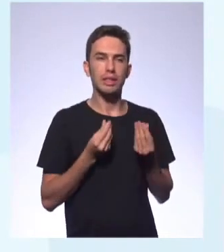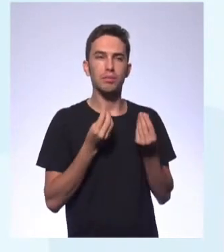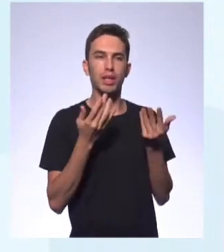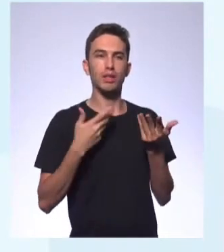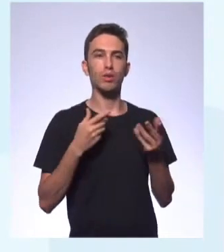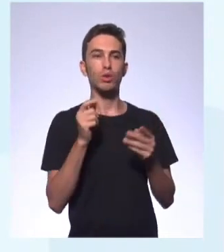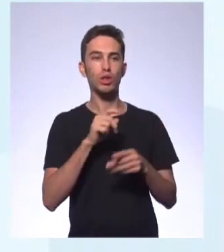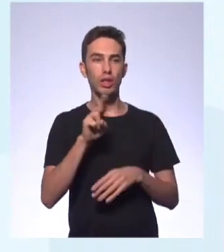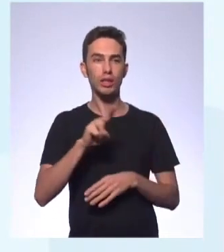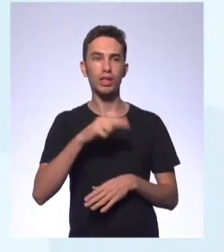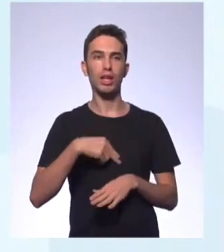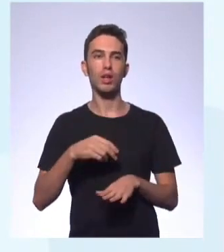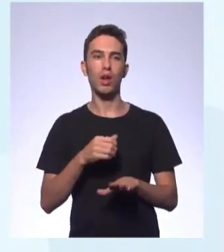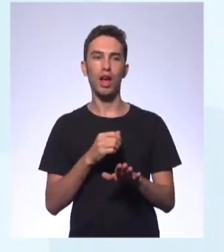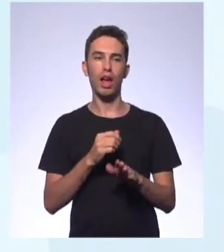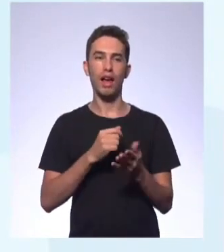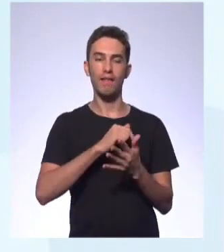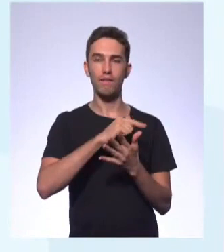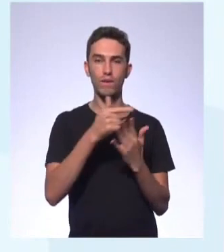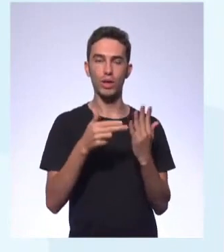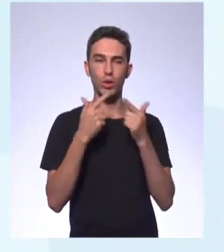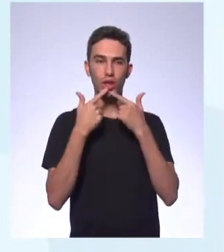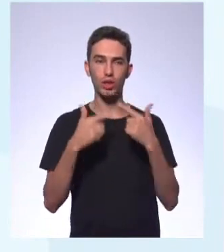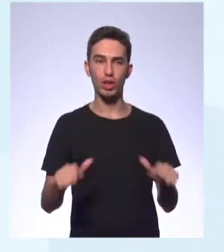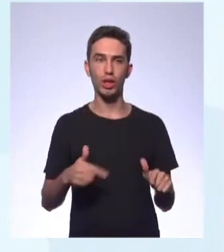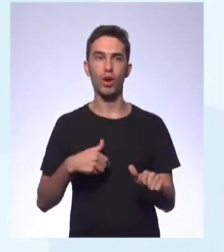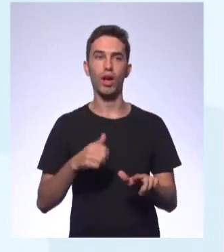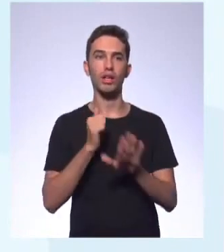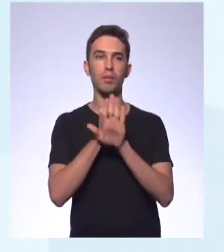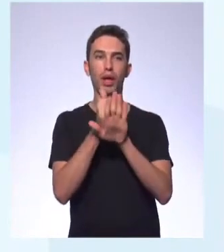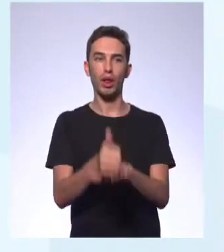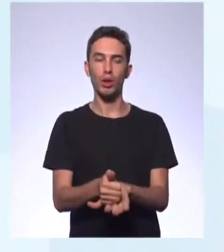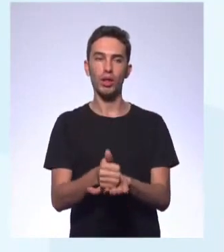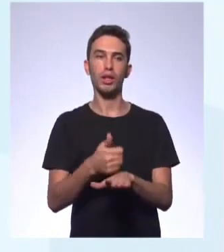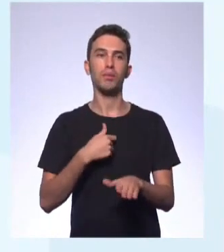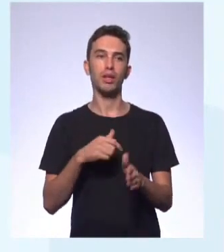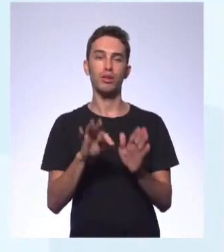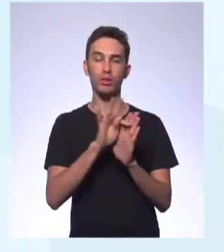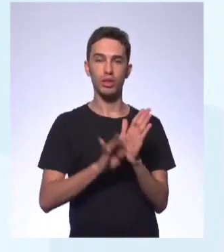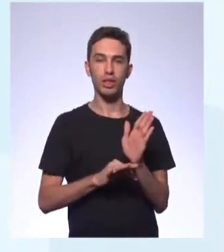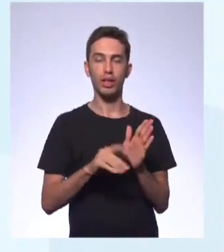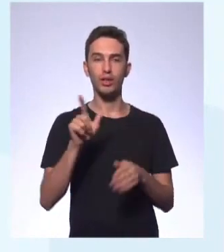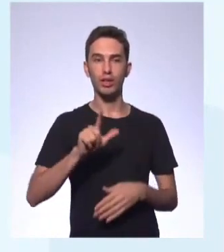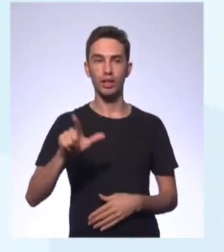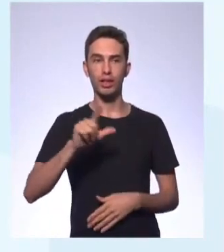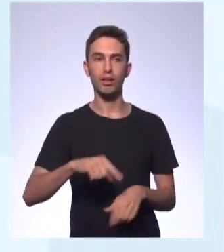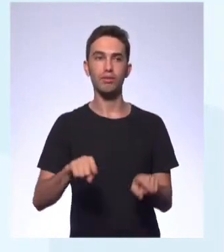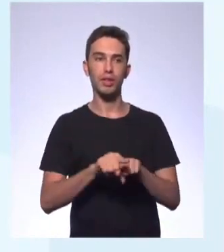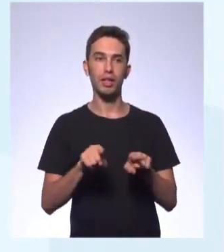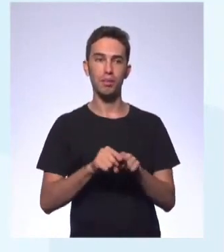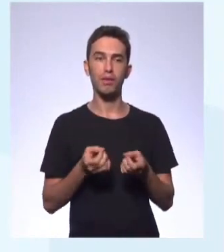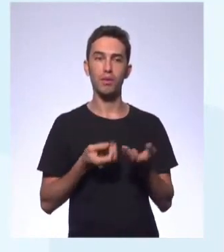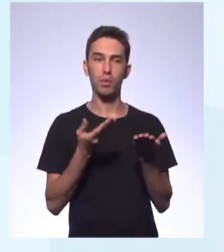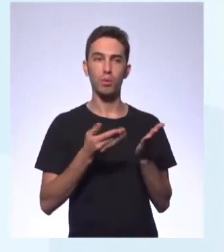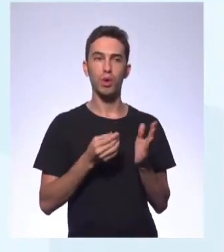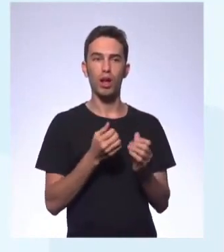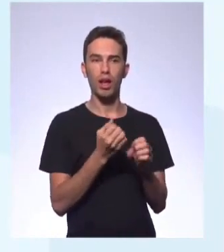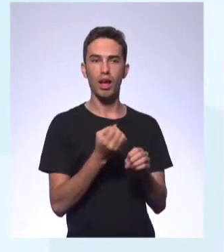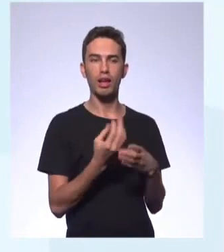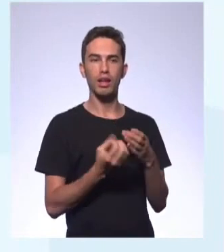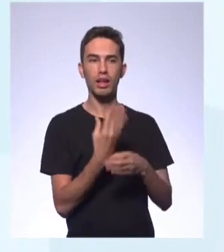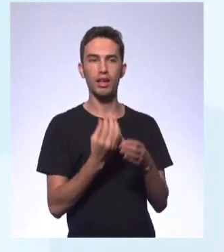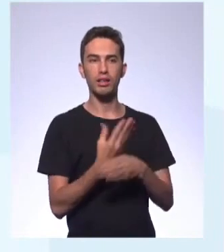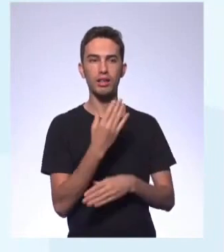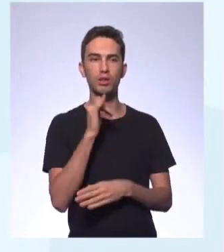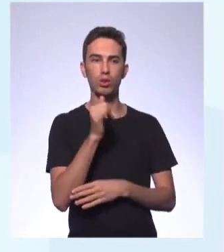metonímia em textos literários. Também vamos propor a elaboração de um conto com os recursos estilísticos estudados nesta